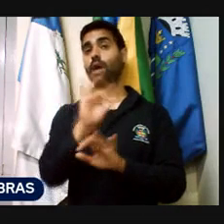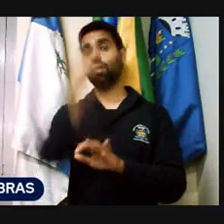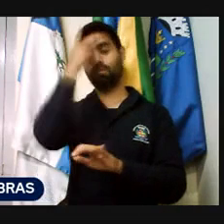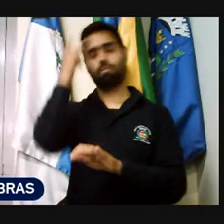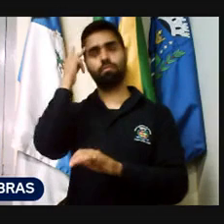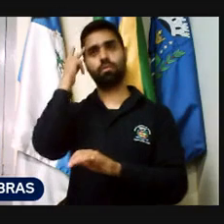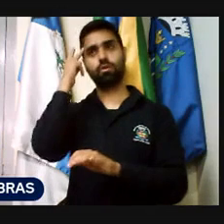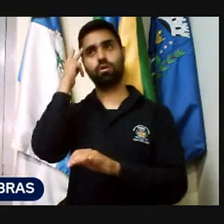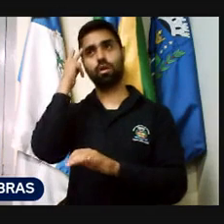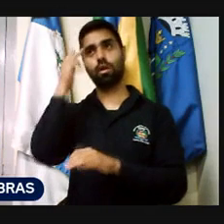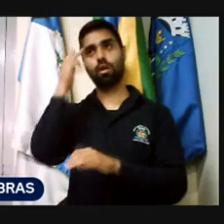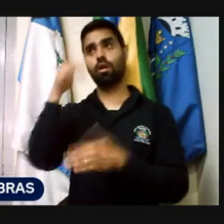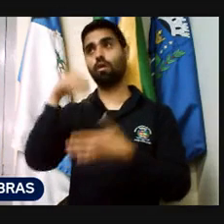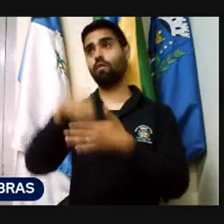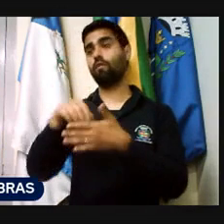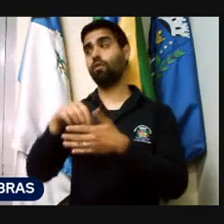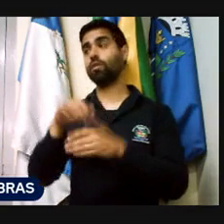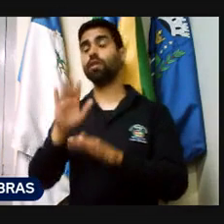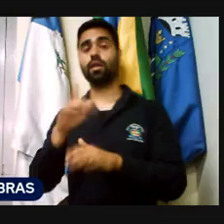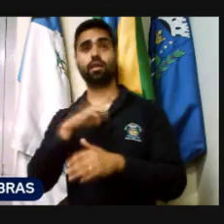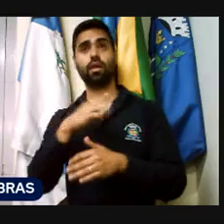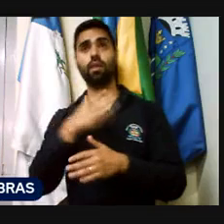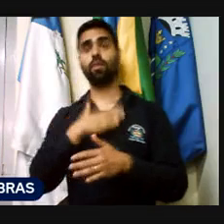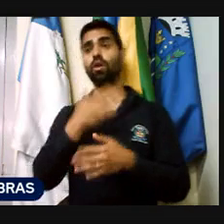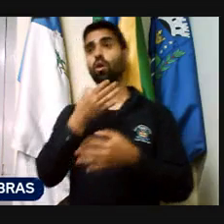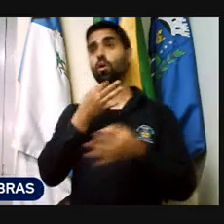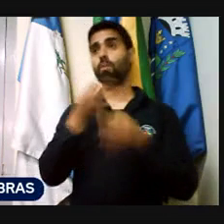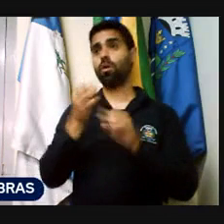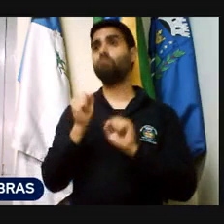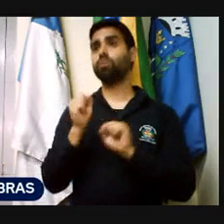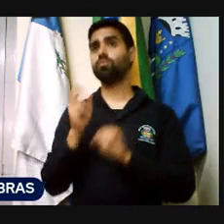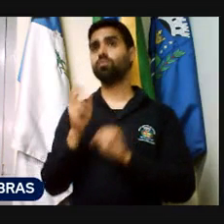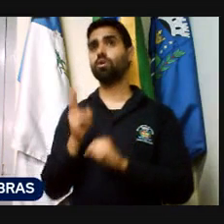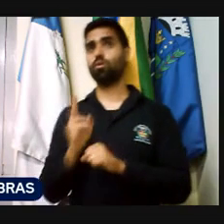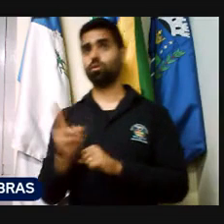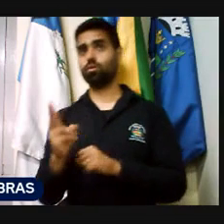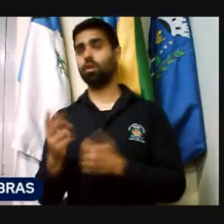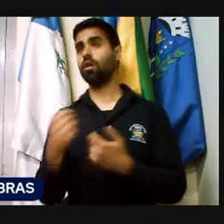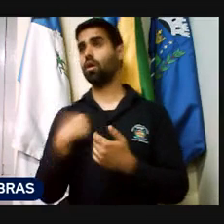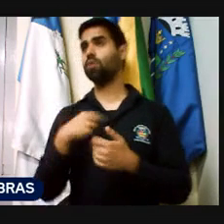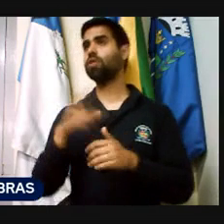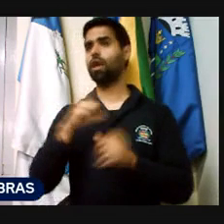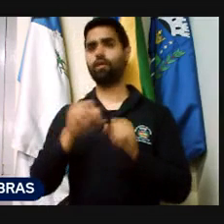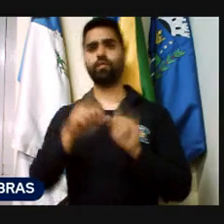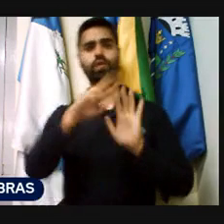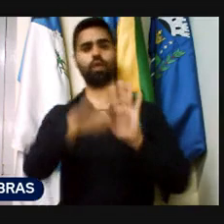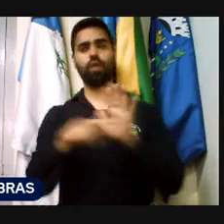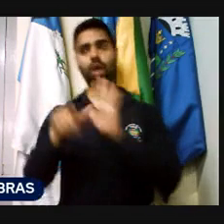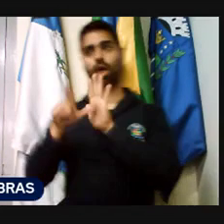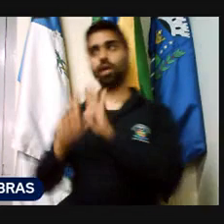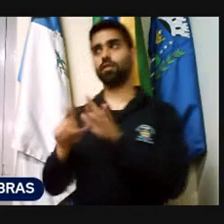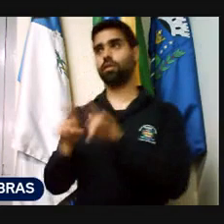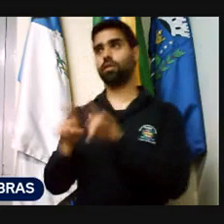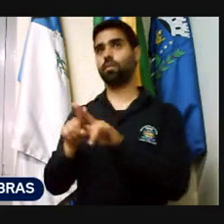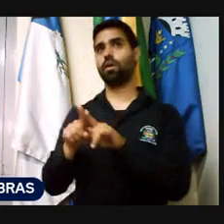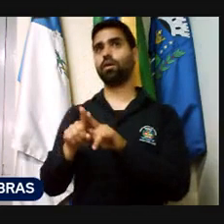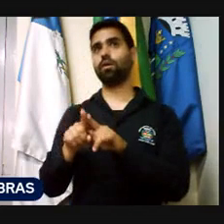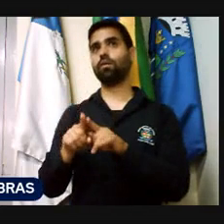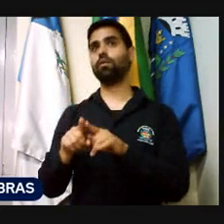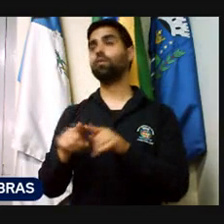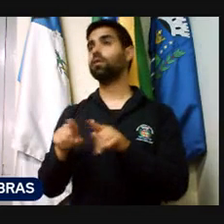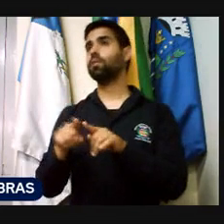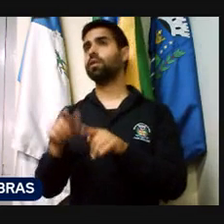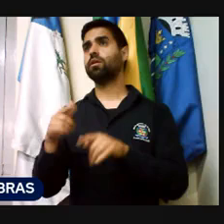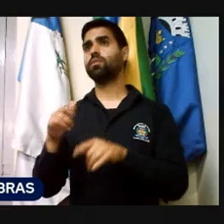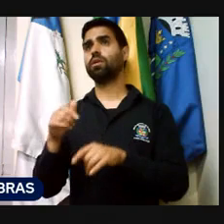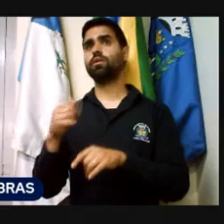convencimento, com a sua análise individual. O parecer do meu relatório está mantido, é o mesmo relatório que já foi feito antes, e ainda vai com meus protestos pela